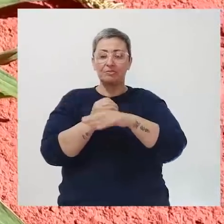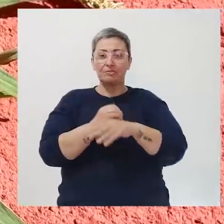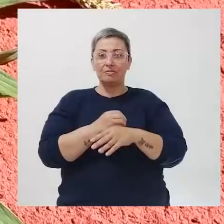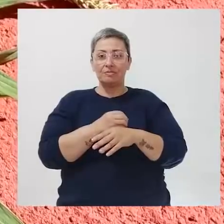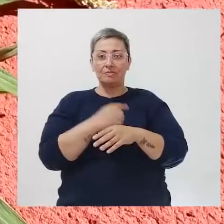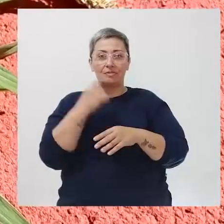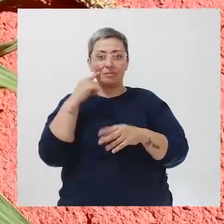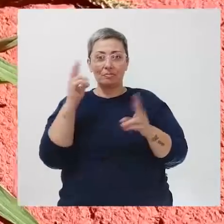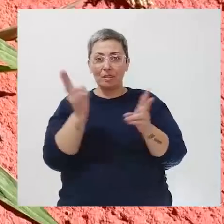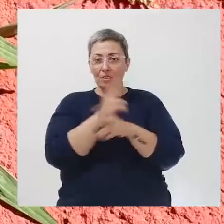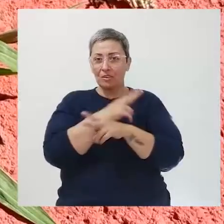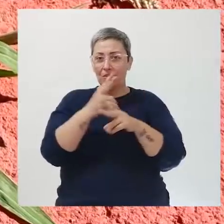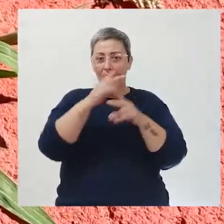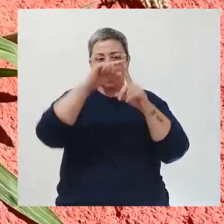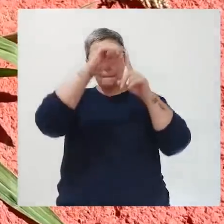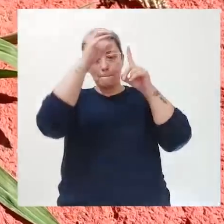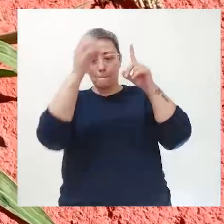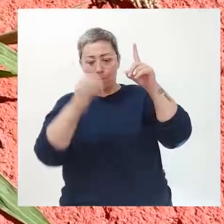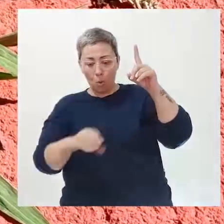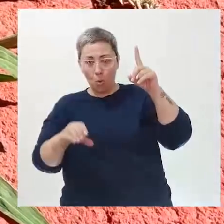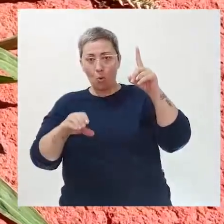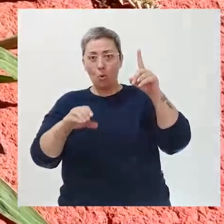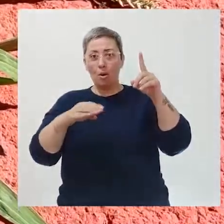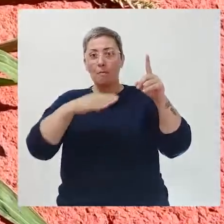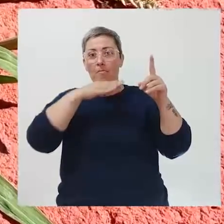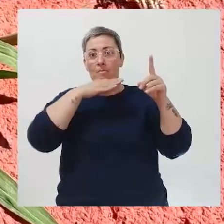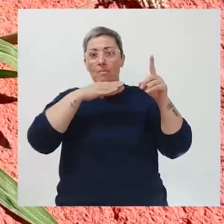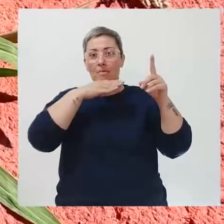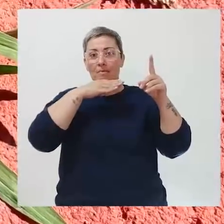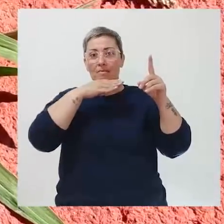Vento dá no galho, baque da manga no chão.